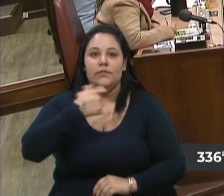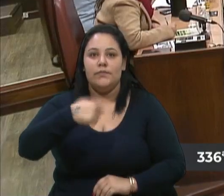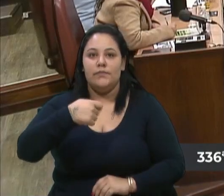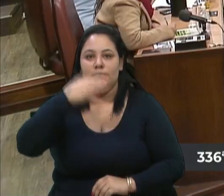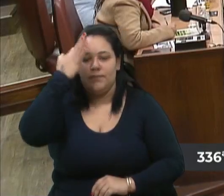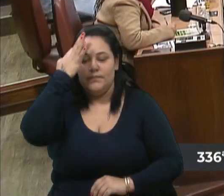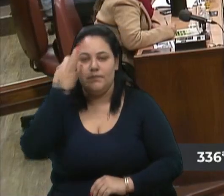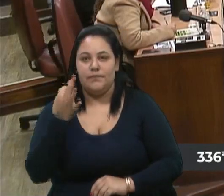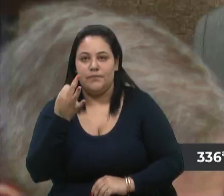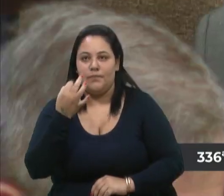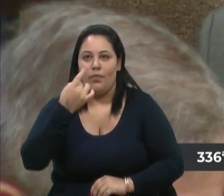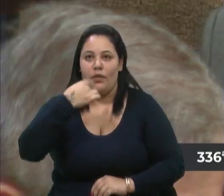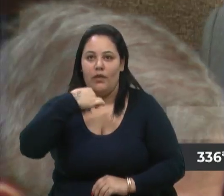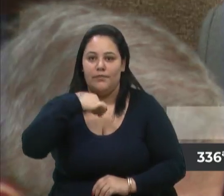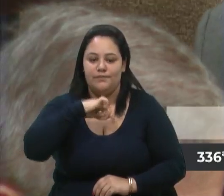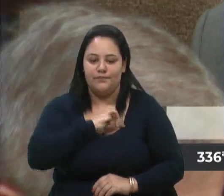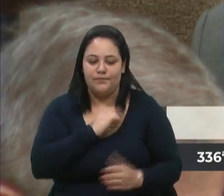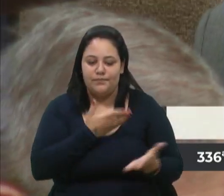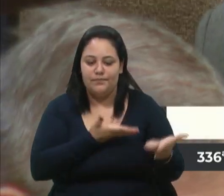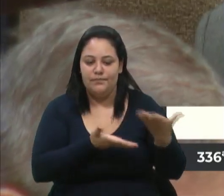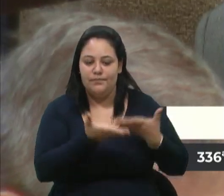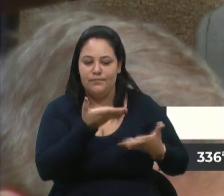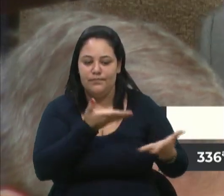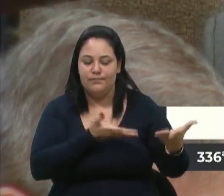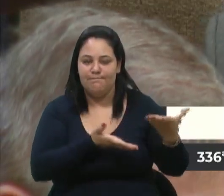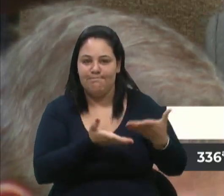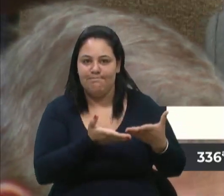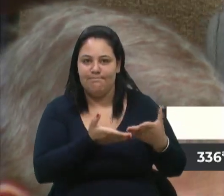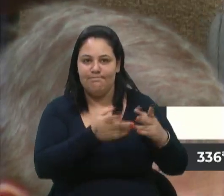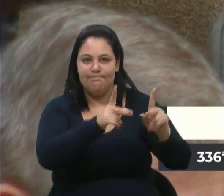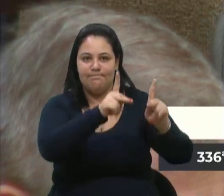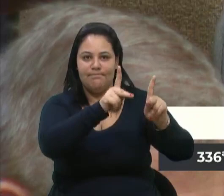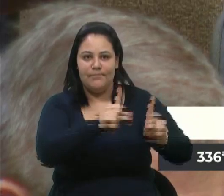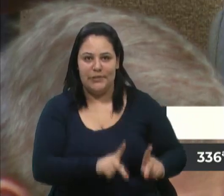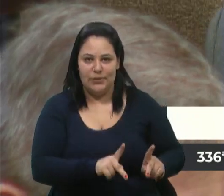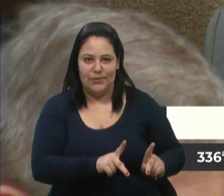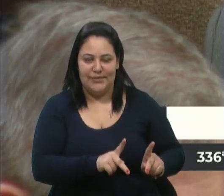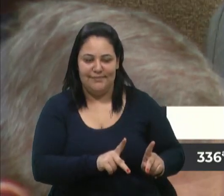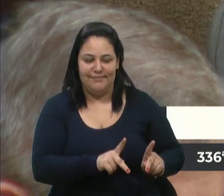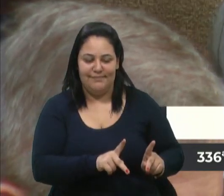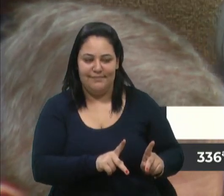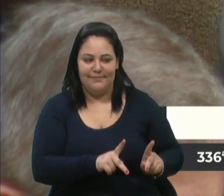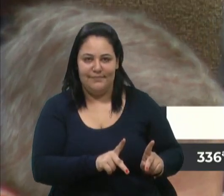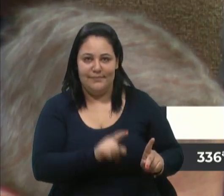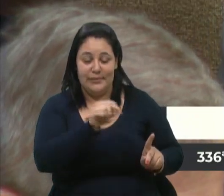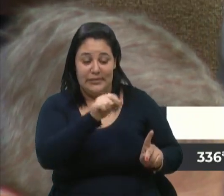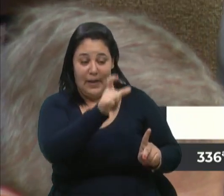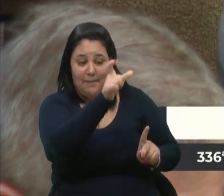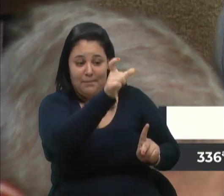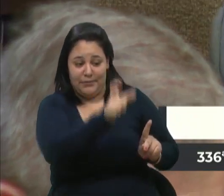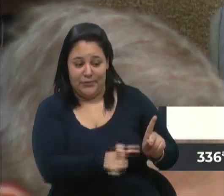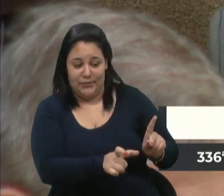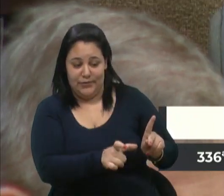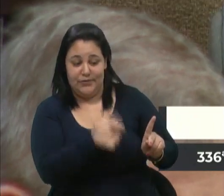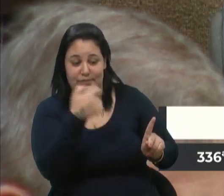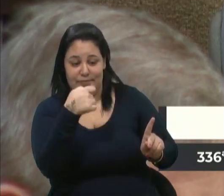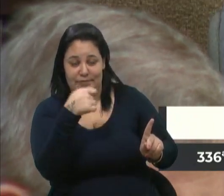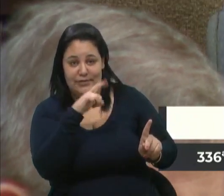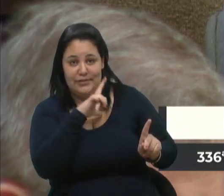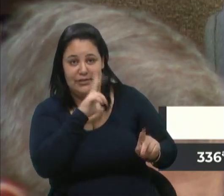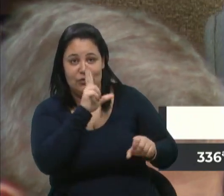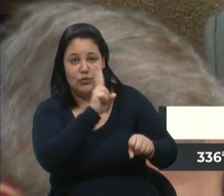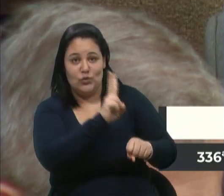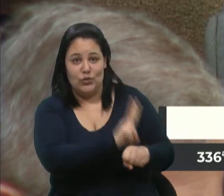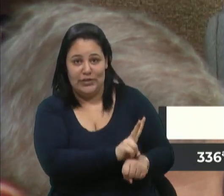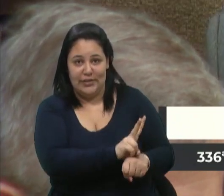nós lidamos com pessoas. E quando a gente lida com pessoas, é preciso a gente ter muito cuidado, às vezes,